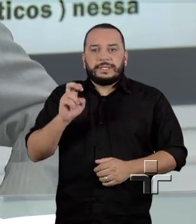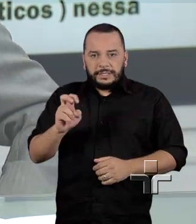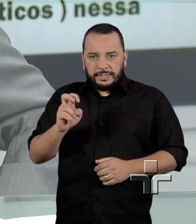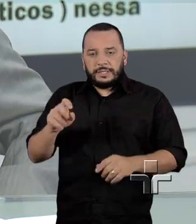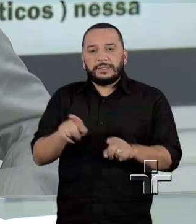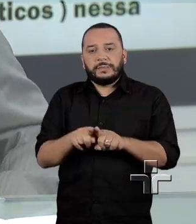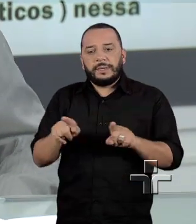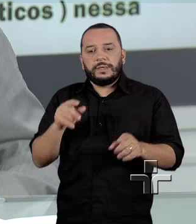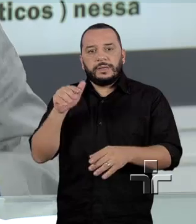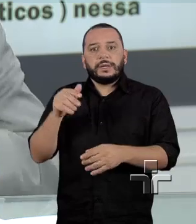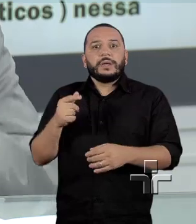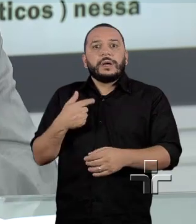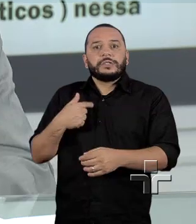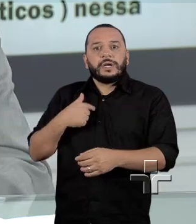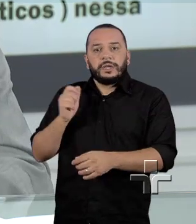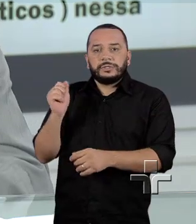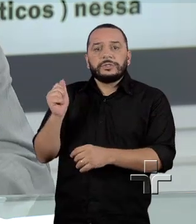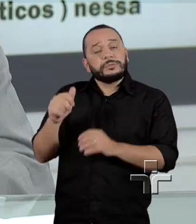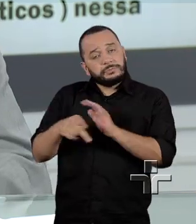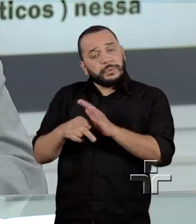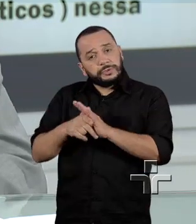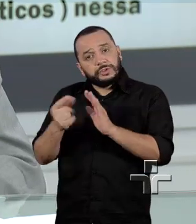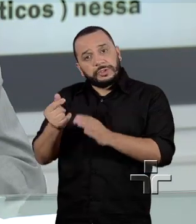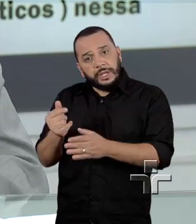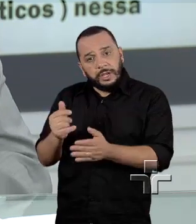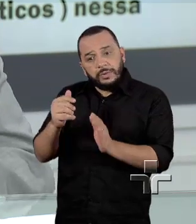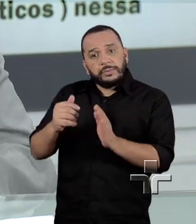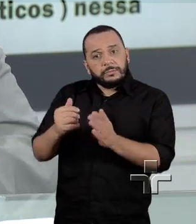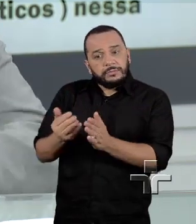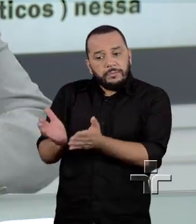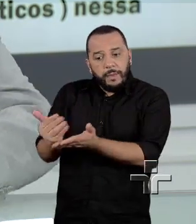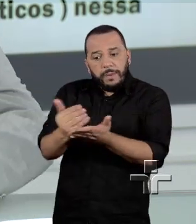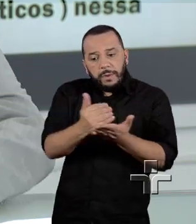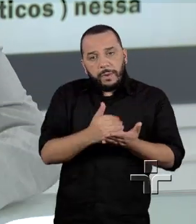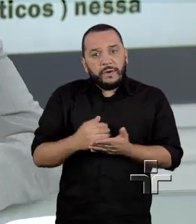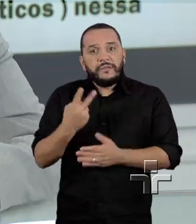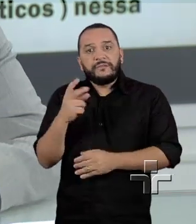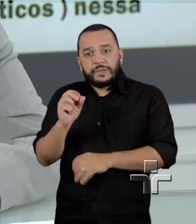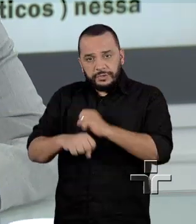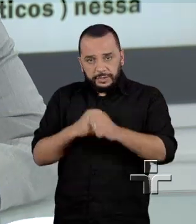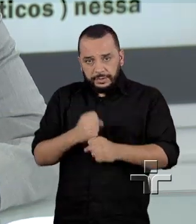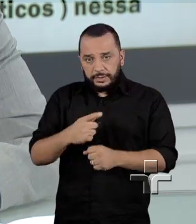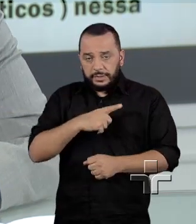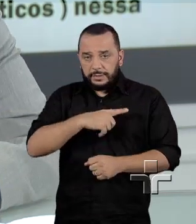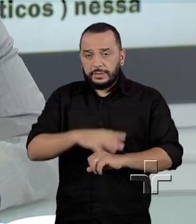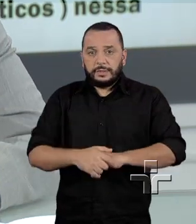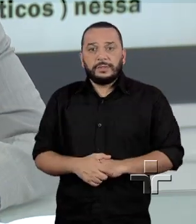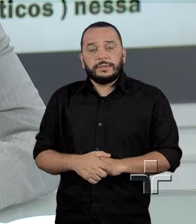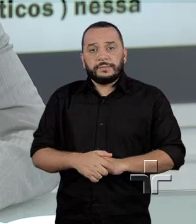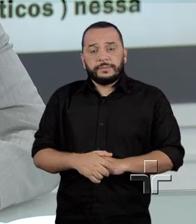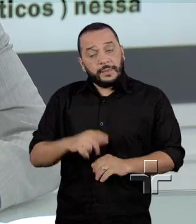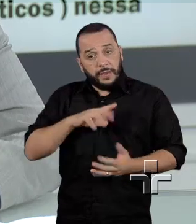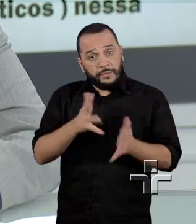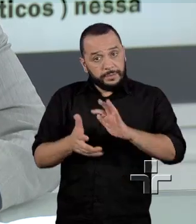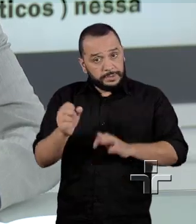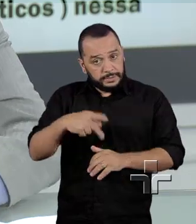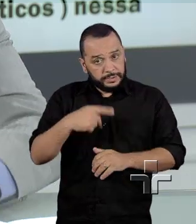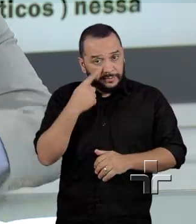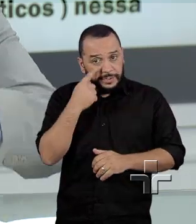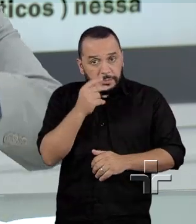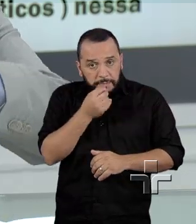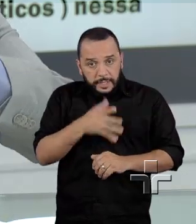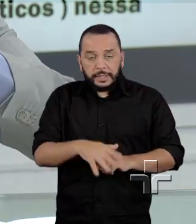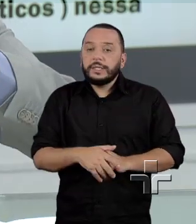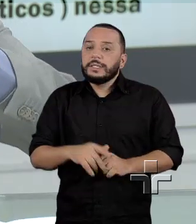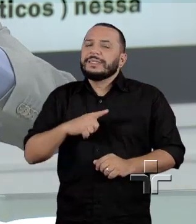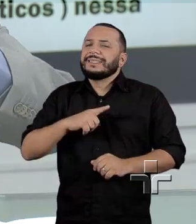20 anos... Enfim, mas eles estão incluídos. Tá. Em relação à questão da reforma da Previdência, veja bem, a tese é a seguinte: